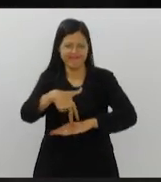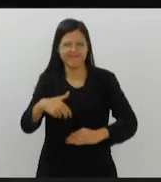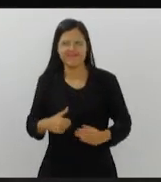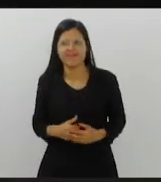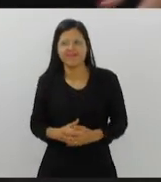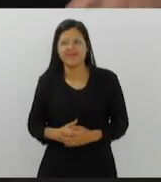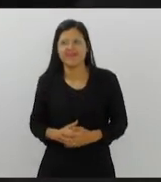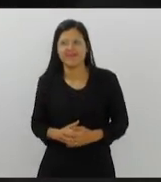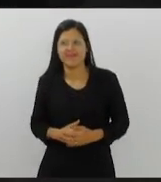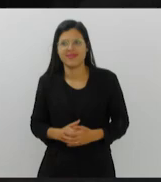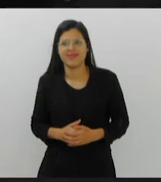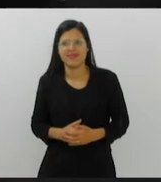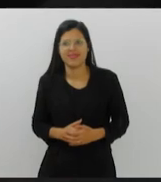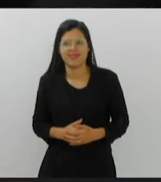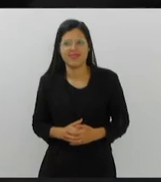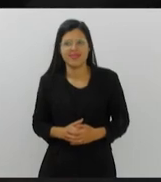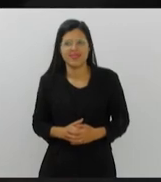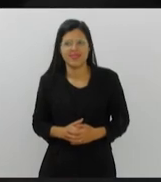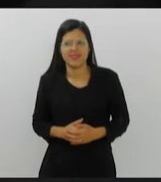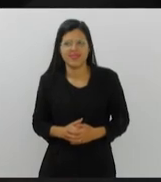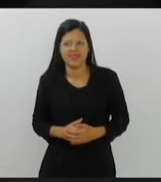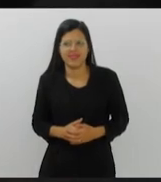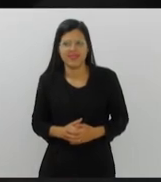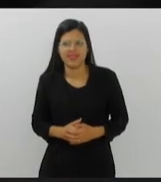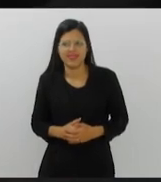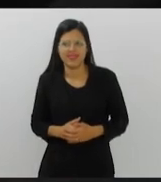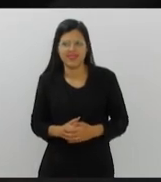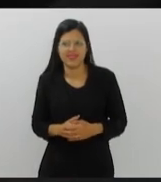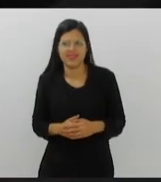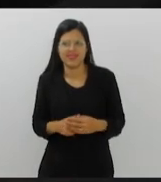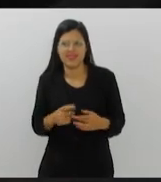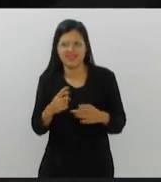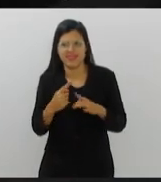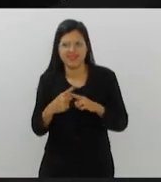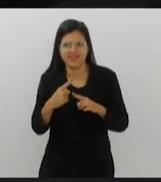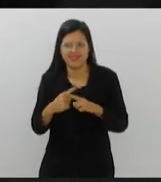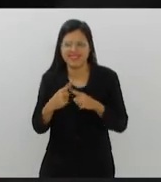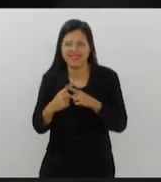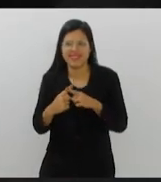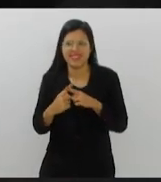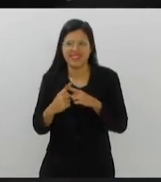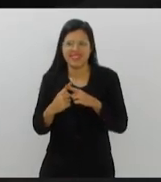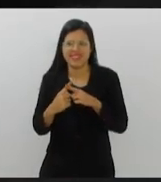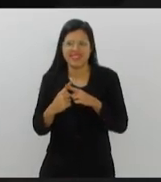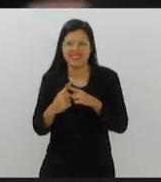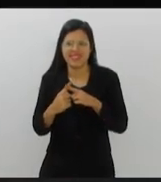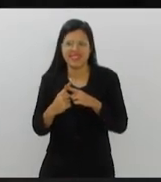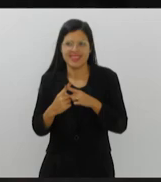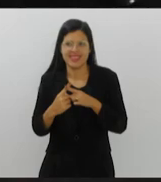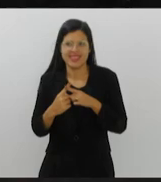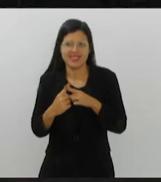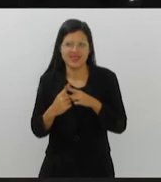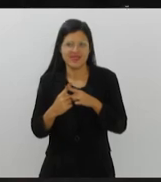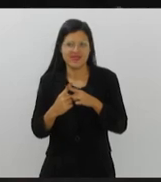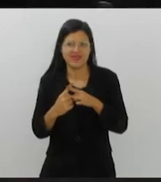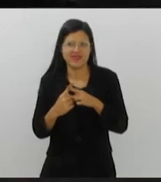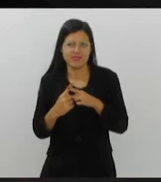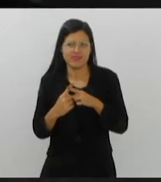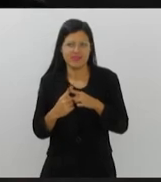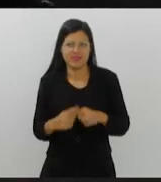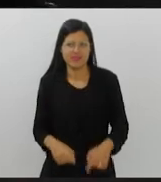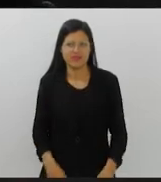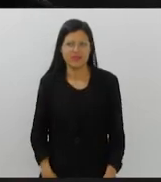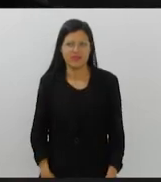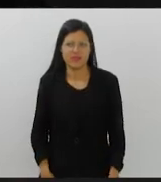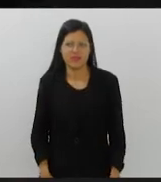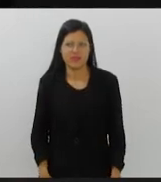Porque se eu tivesse jeito, eu não estaria, porque de tanta dor que eu estou. Não, não, é porque eu estava doente.